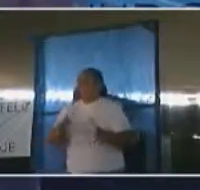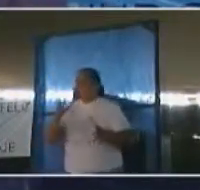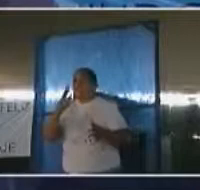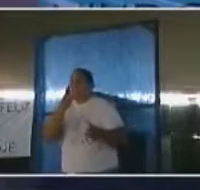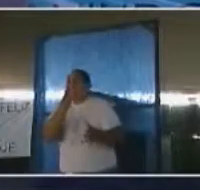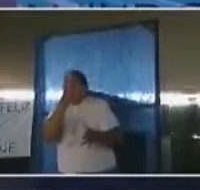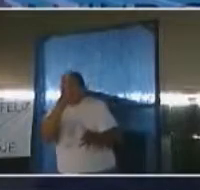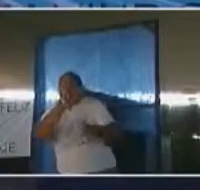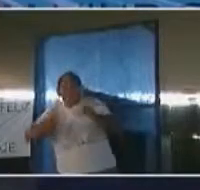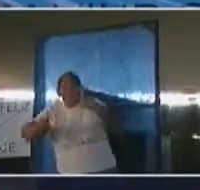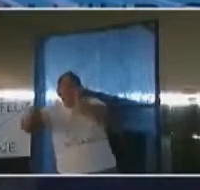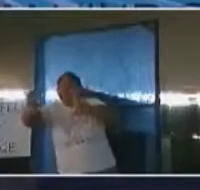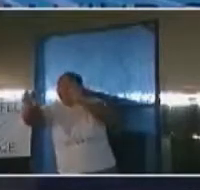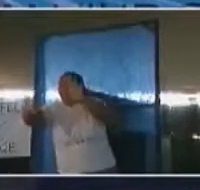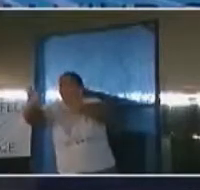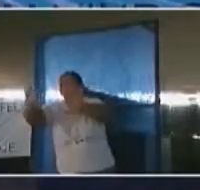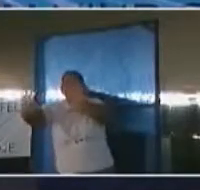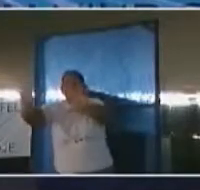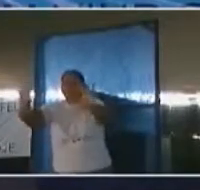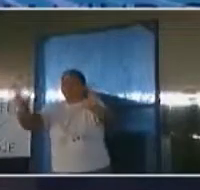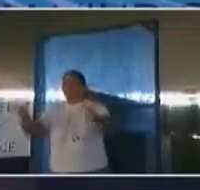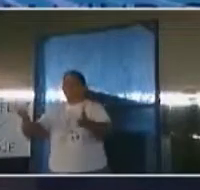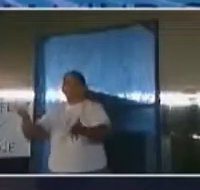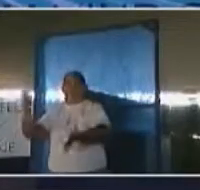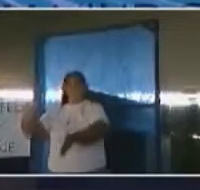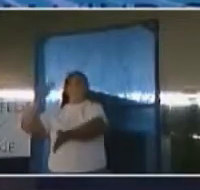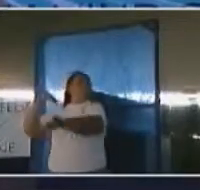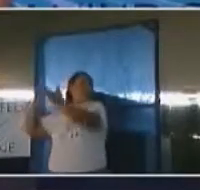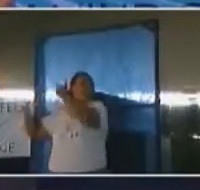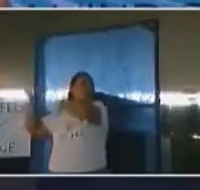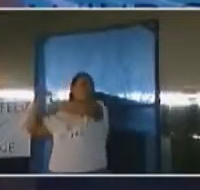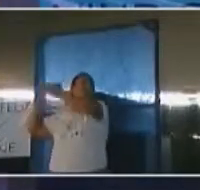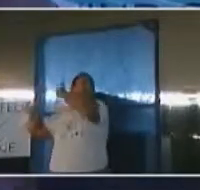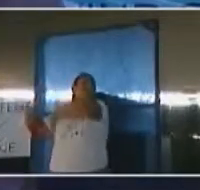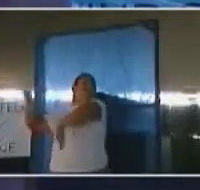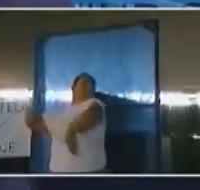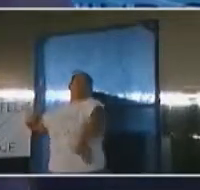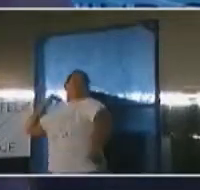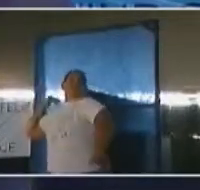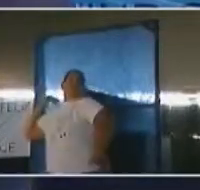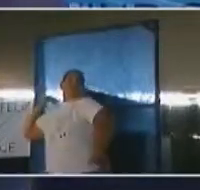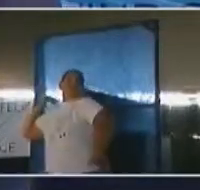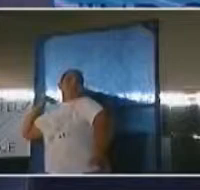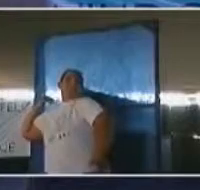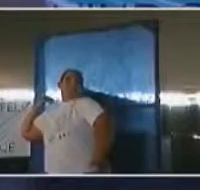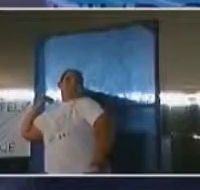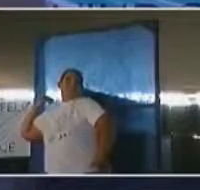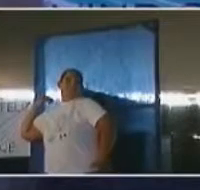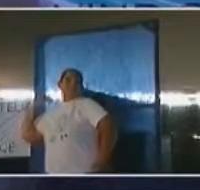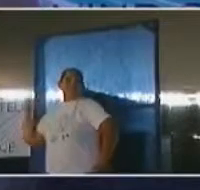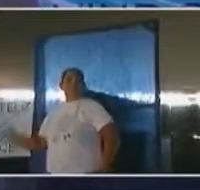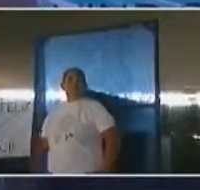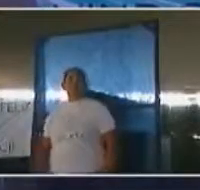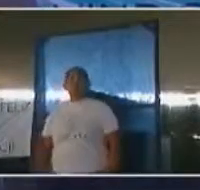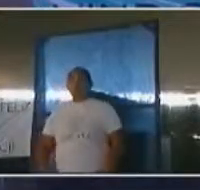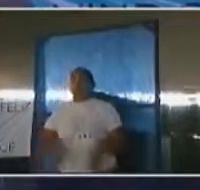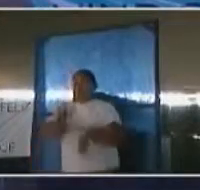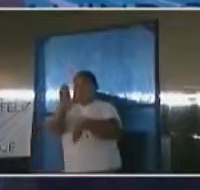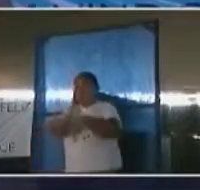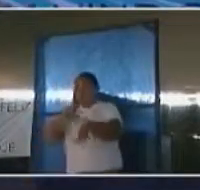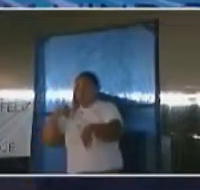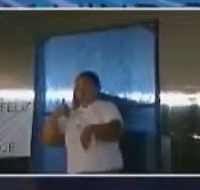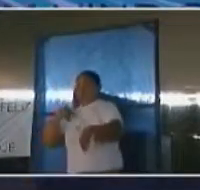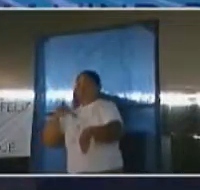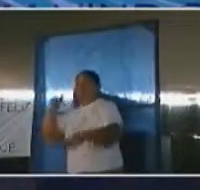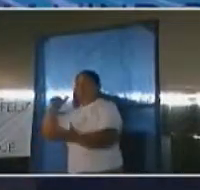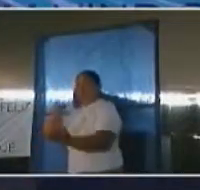Praticamente pré-história. Mas eu fui convidado, e eu garanto a vocês que eu não me convidei. Eu fui